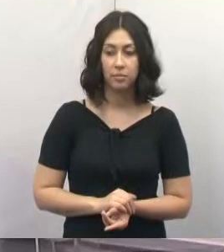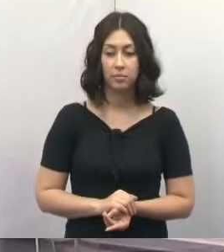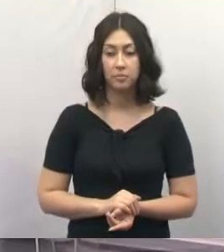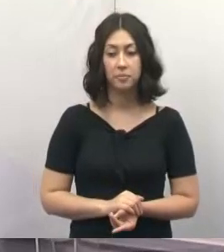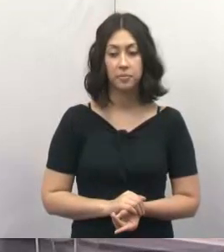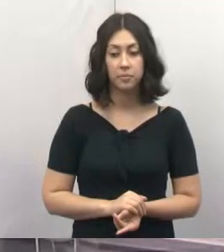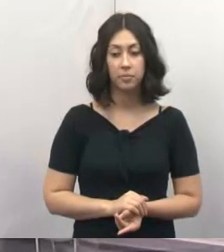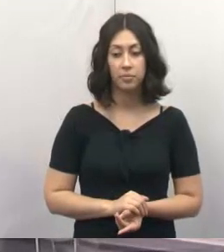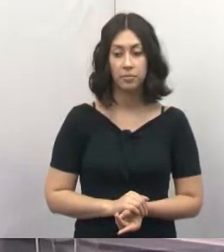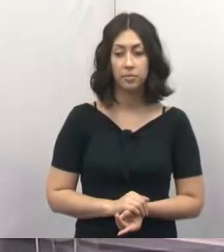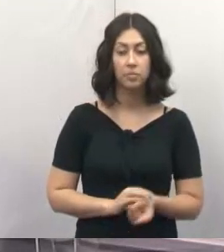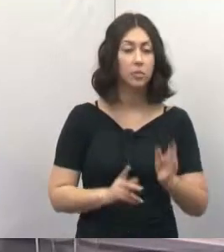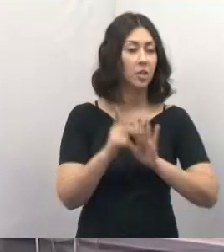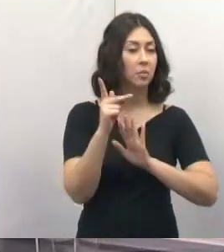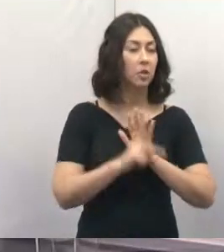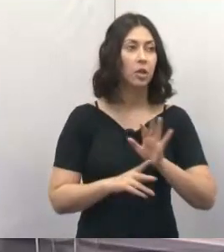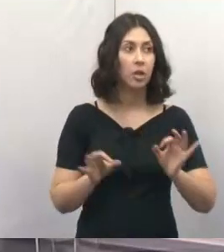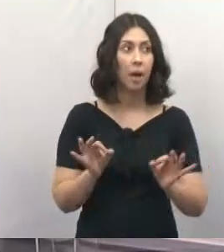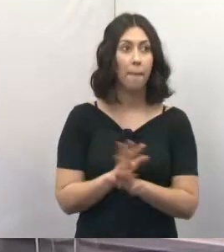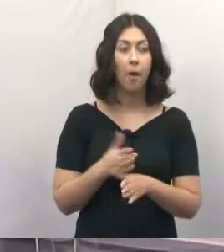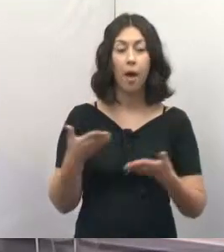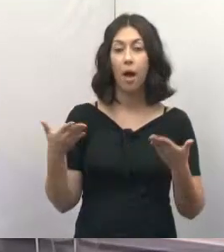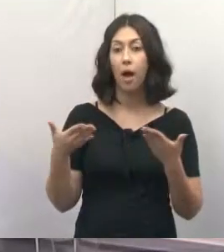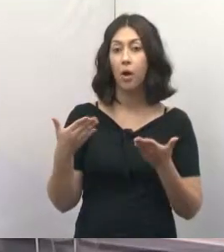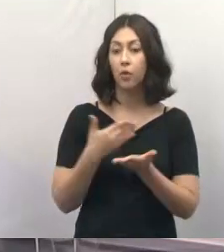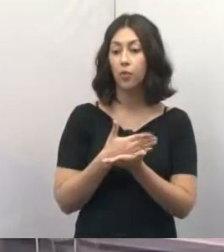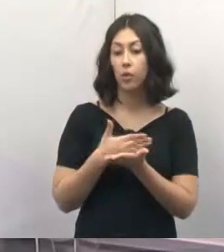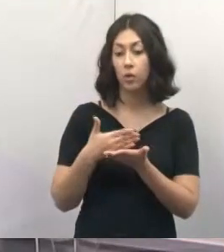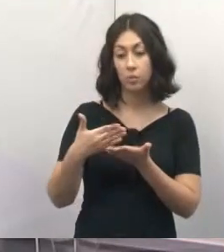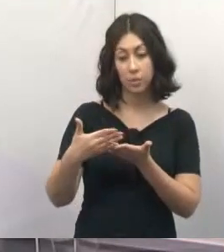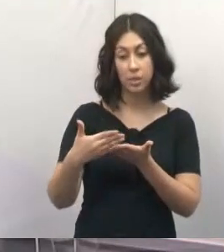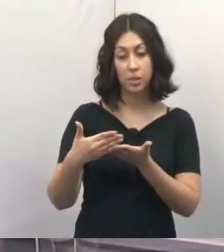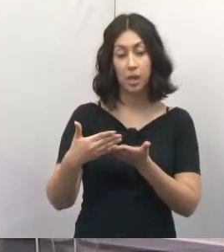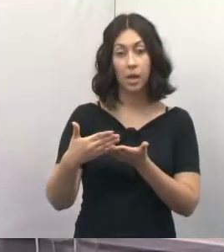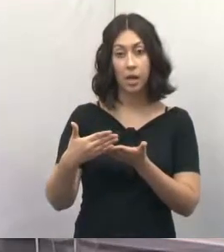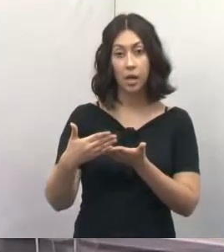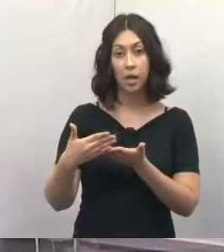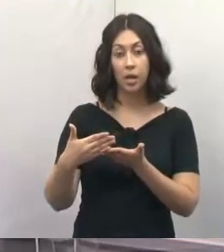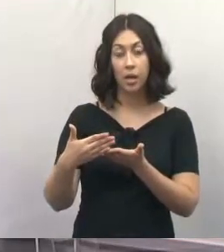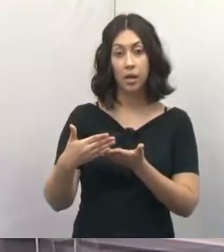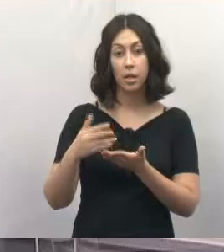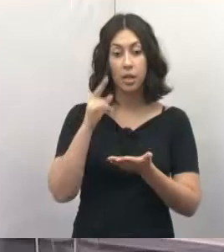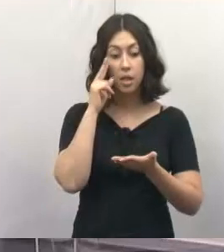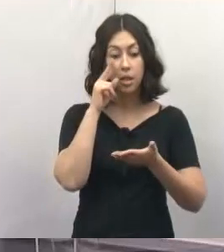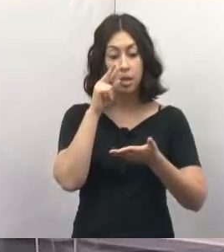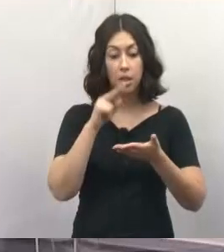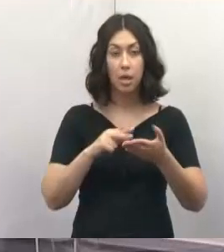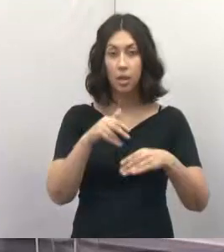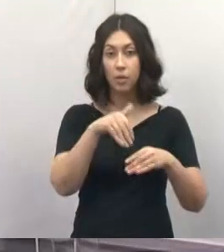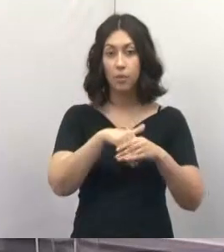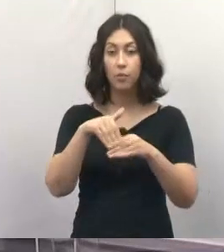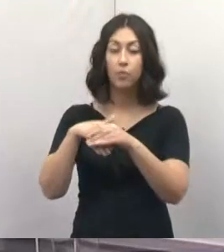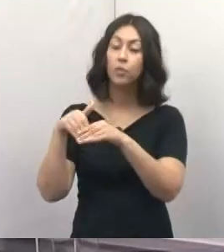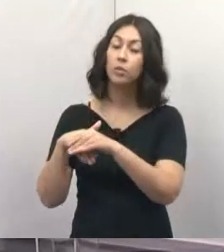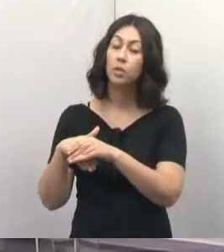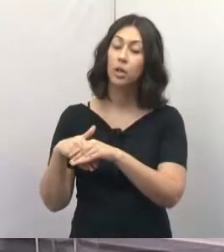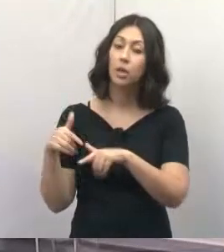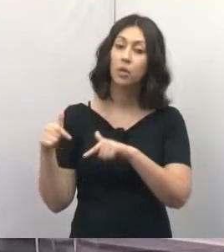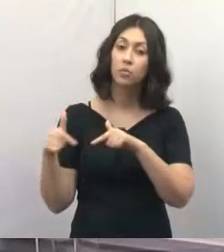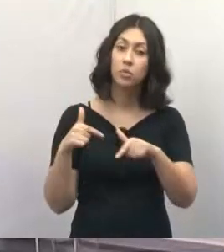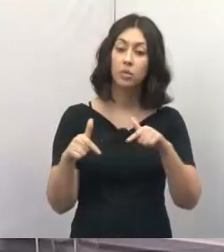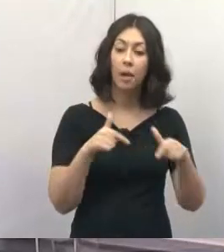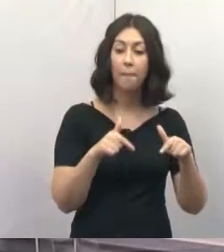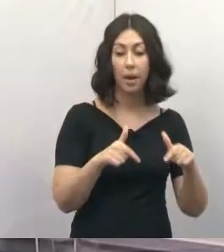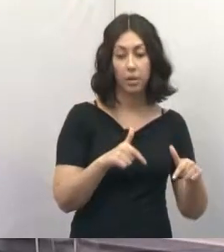Não havendo mais projeto a ser votado, nesse instante passaremos à fase da sessão ordinária em que serão lidos e votados conforme o disciplinado expediente